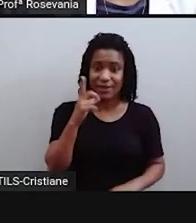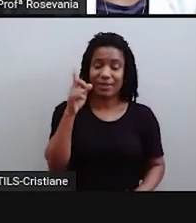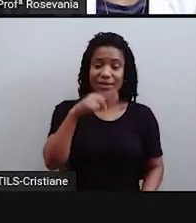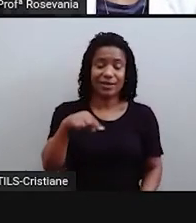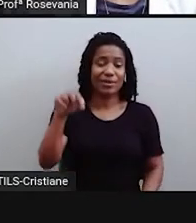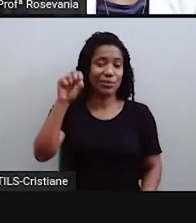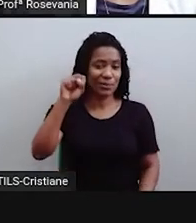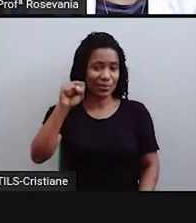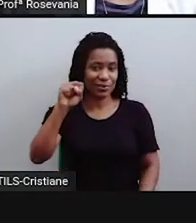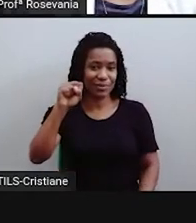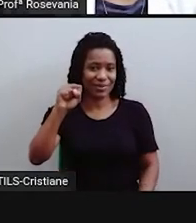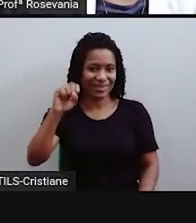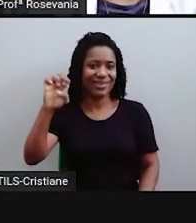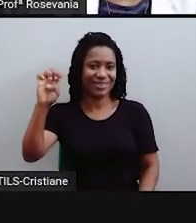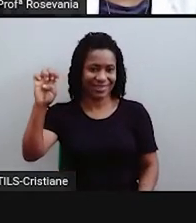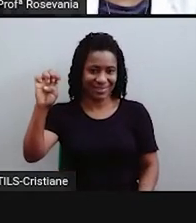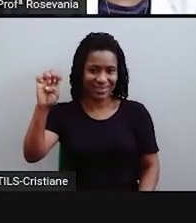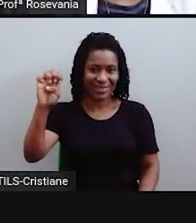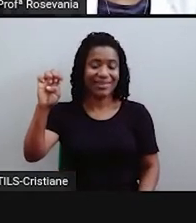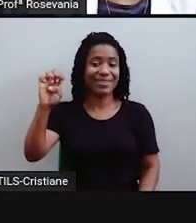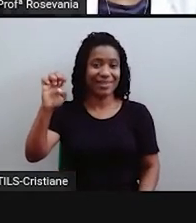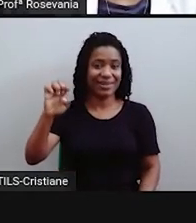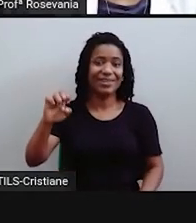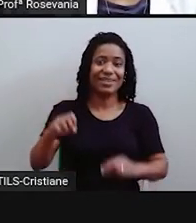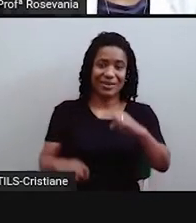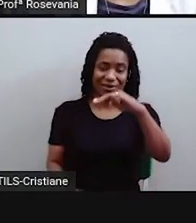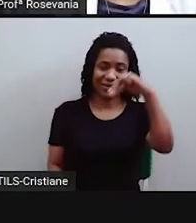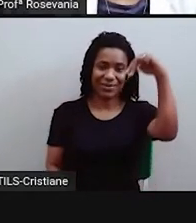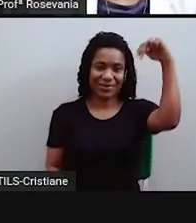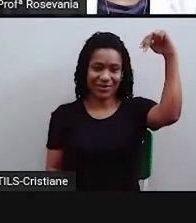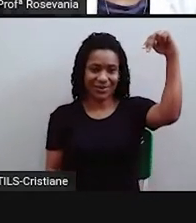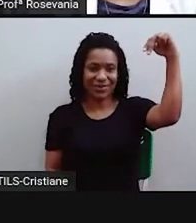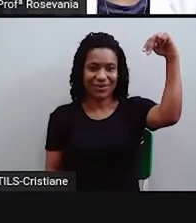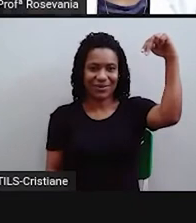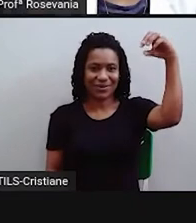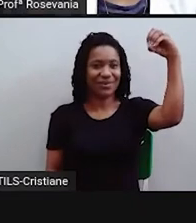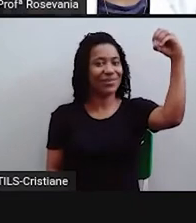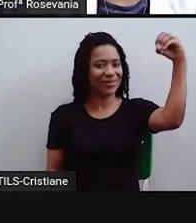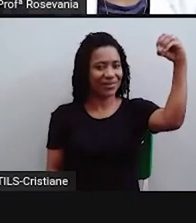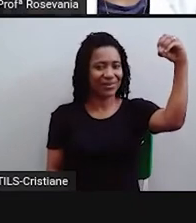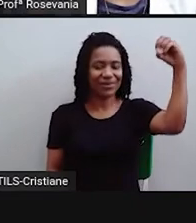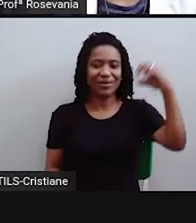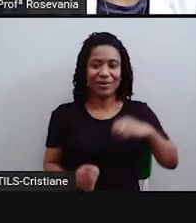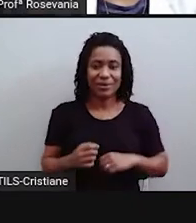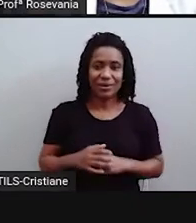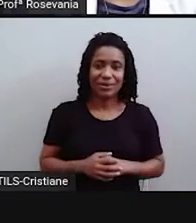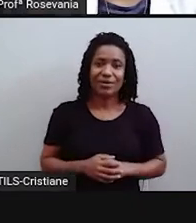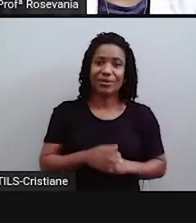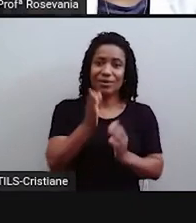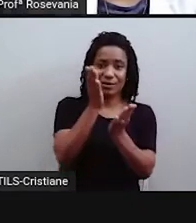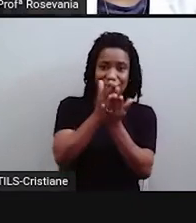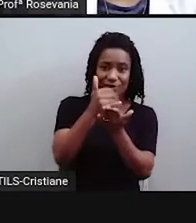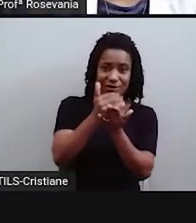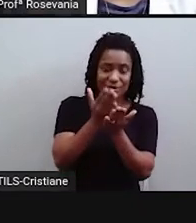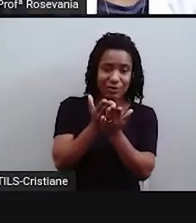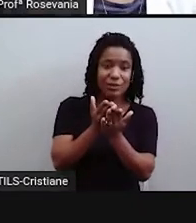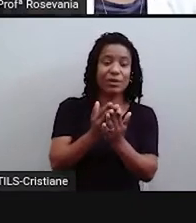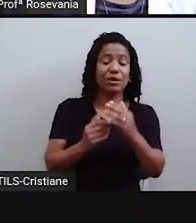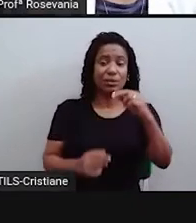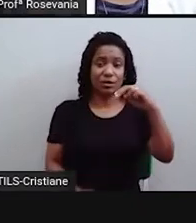sudeste e o noroeste. Assim, de novo, acabei dividindo aqui no meio e achei o norte e